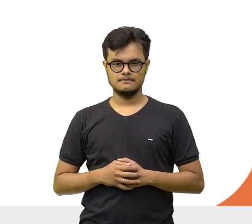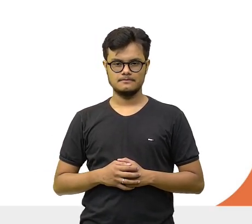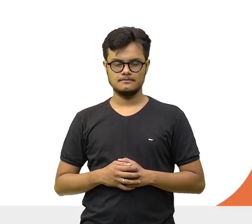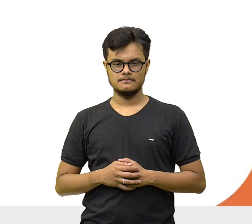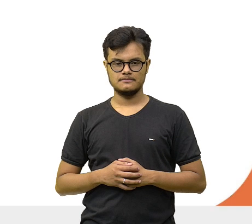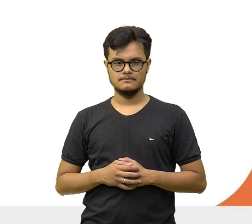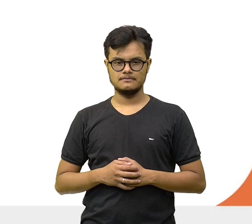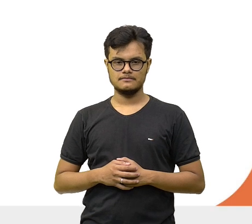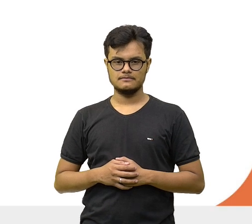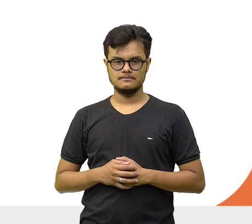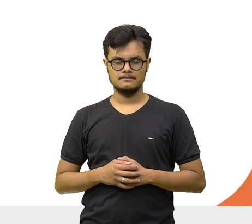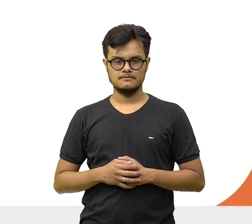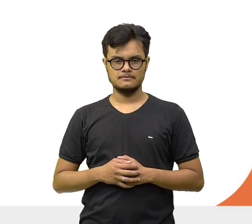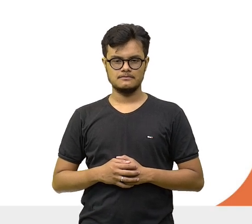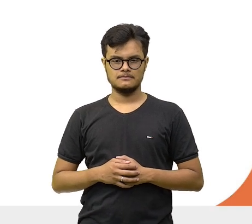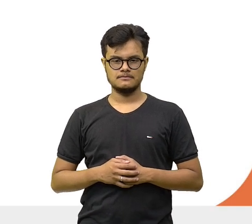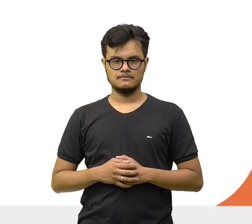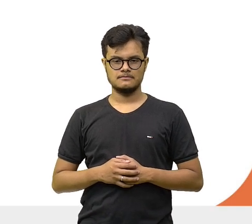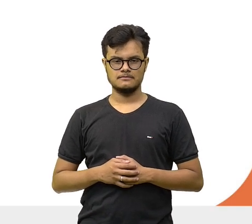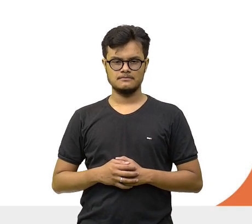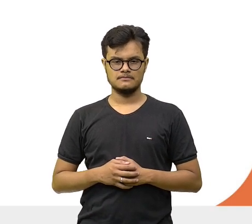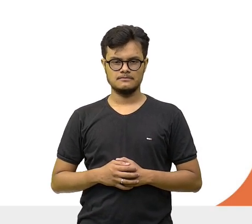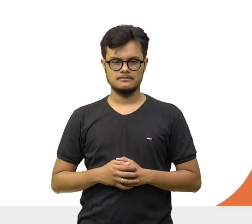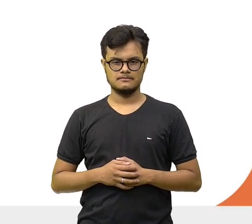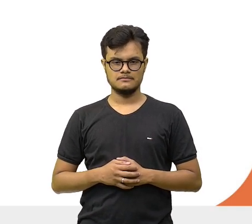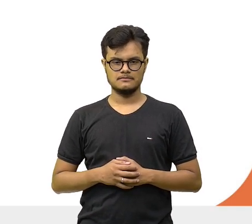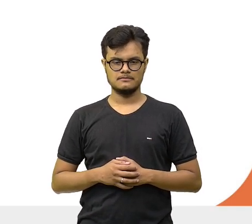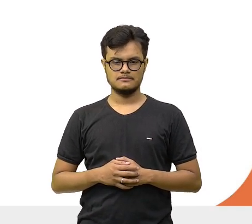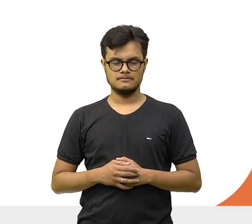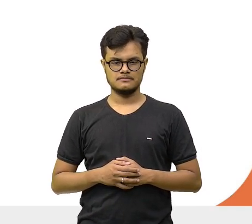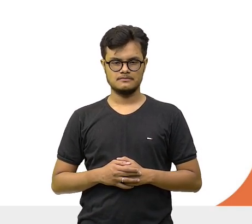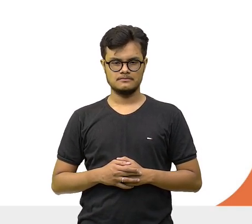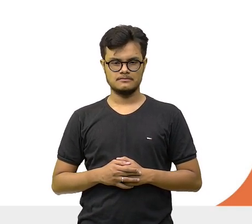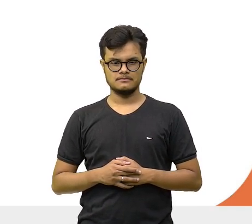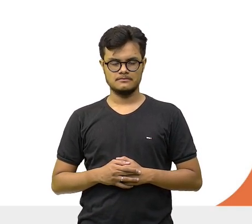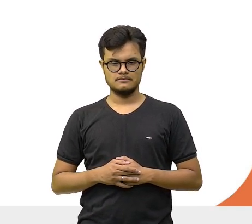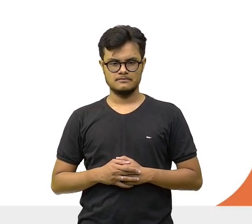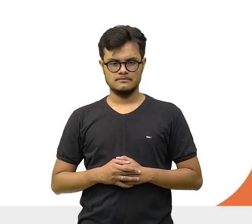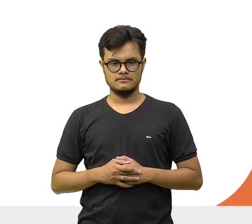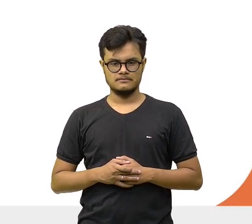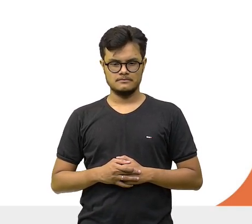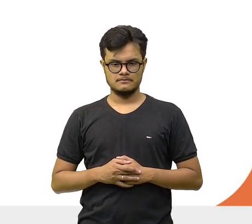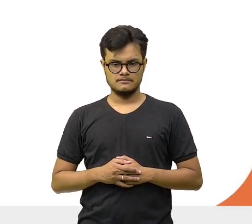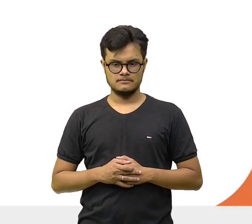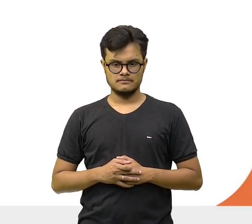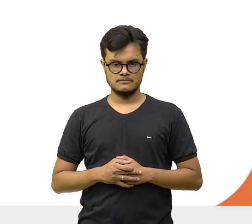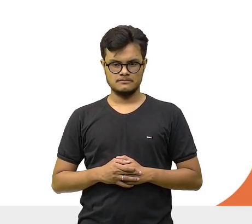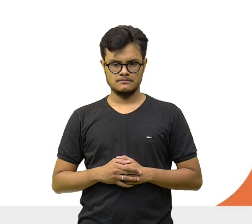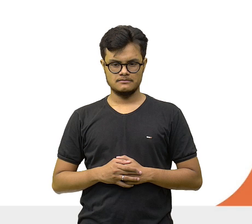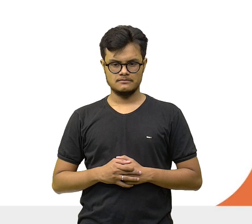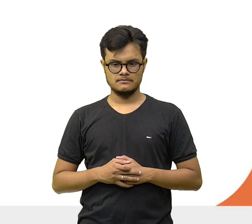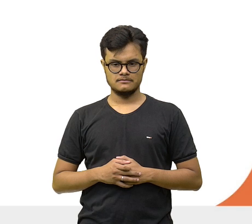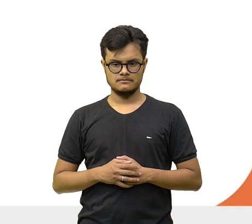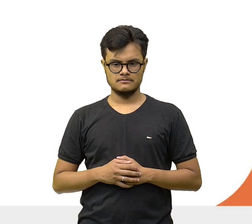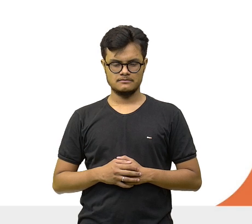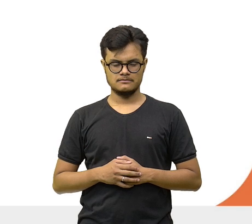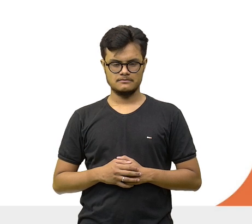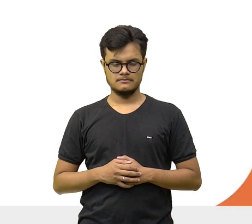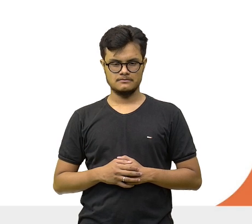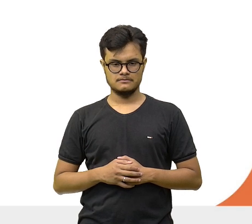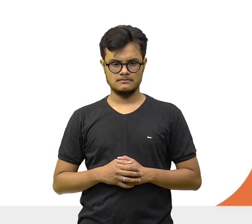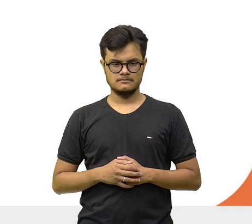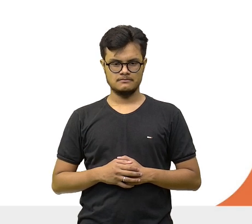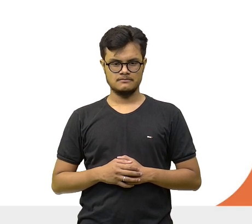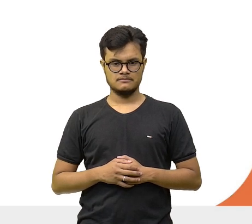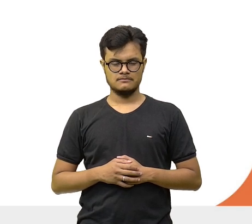menor energia. Já o ponto B indica o momento em que o gás possui outra lacuna para dizer se é maior ou menor temperatura.